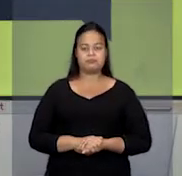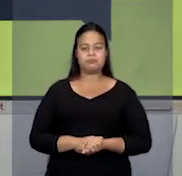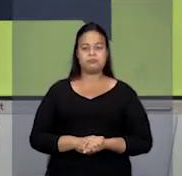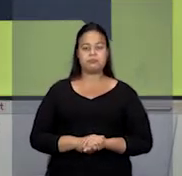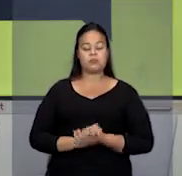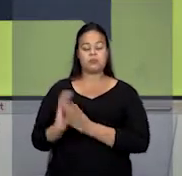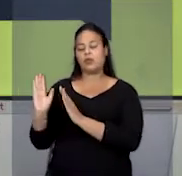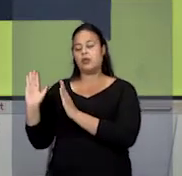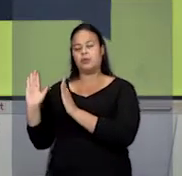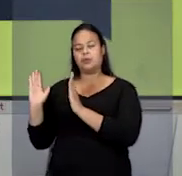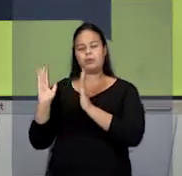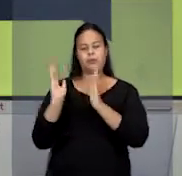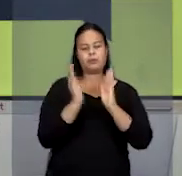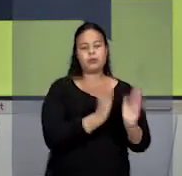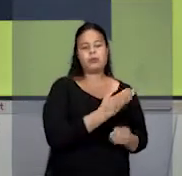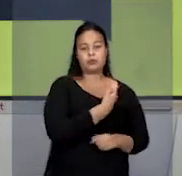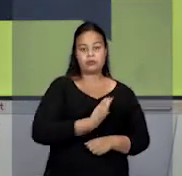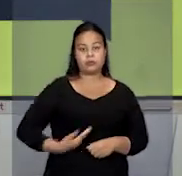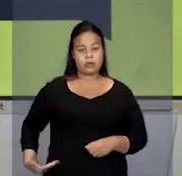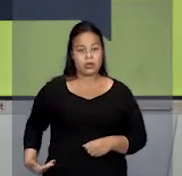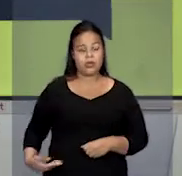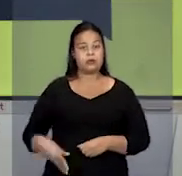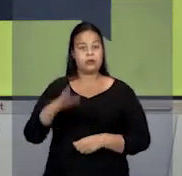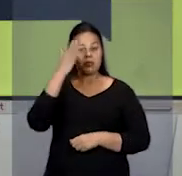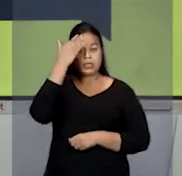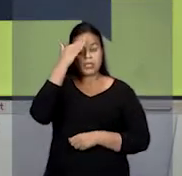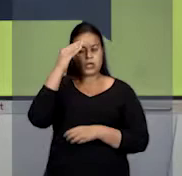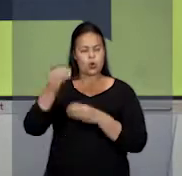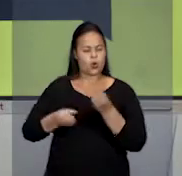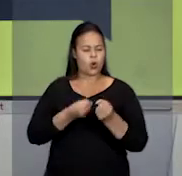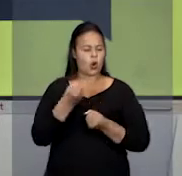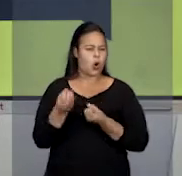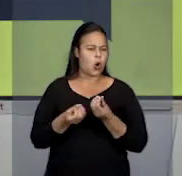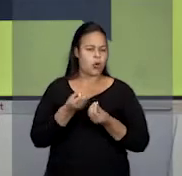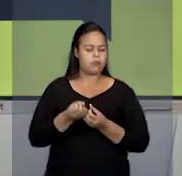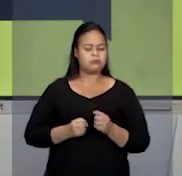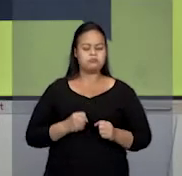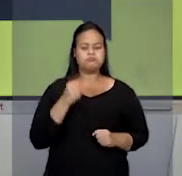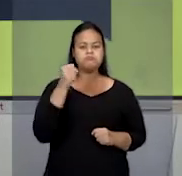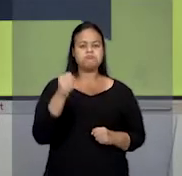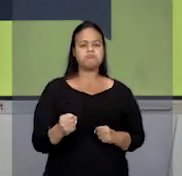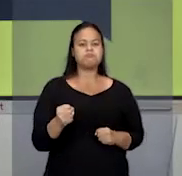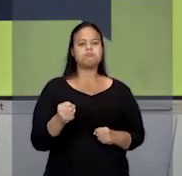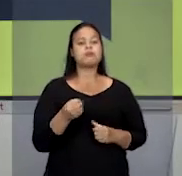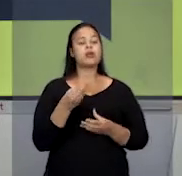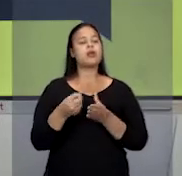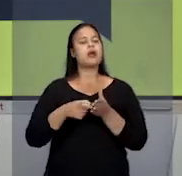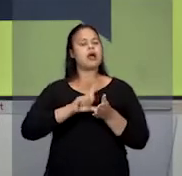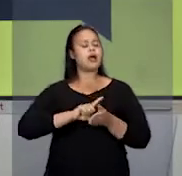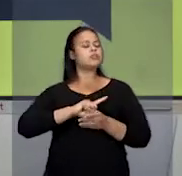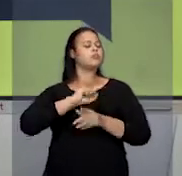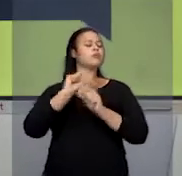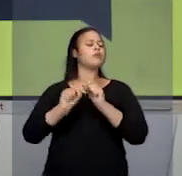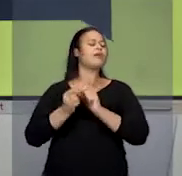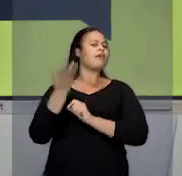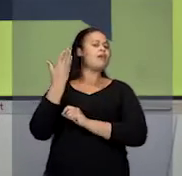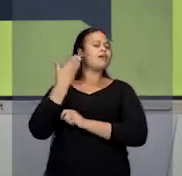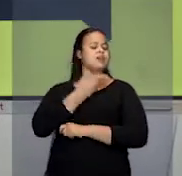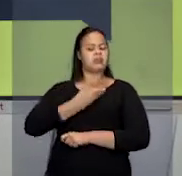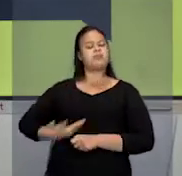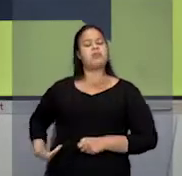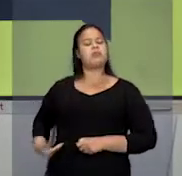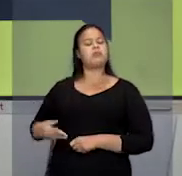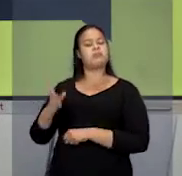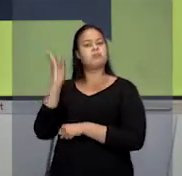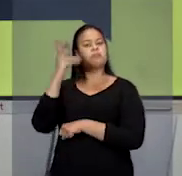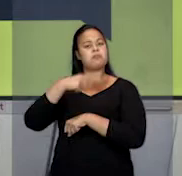Durante o governo dele, para a gente entender como que ele chega ao poder, vamos entender o que aconteceu antes do governo dele. Quem governava o Brasil